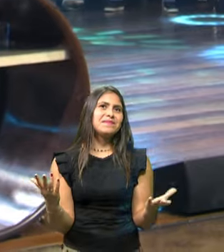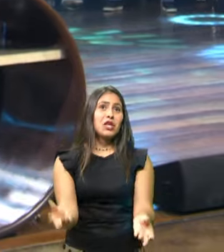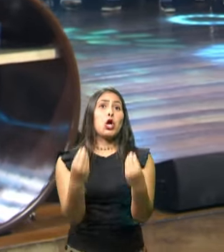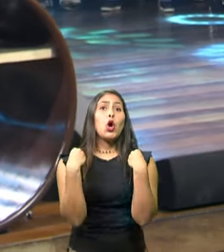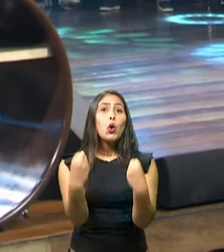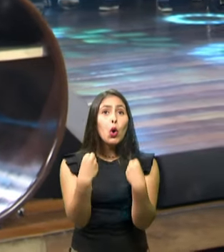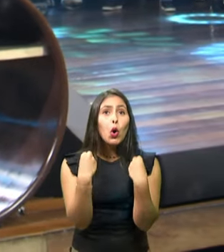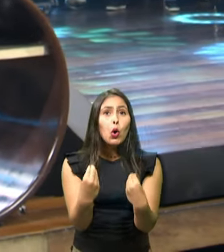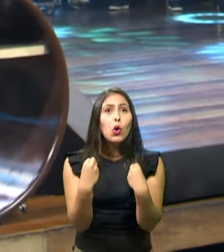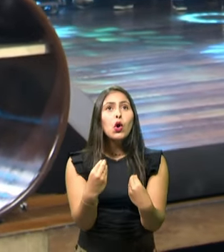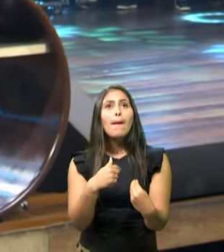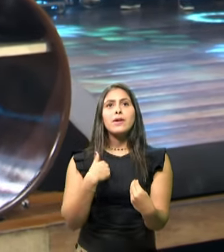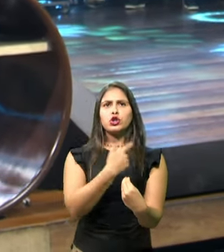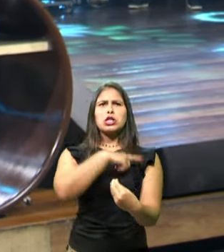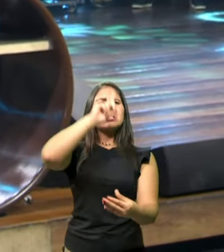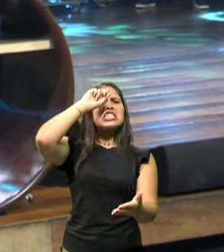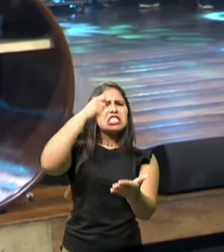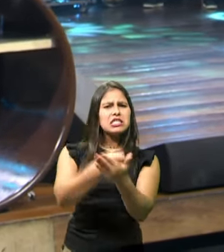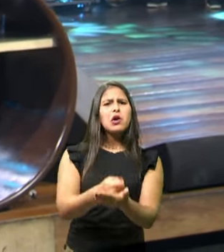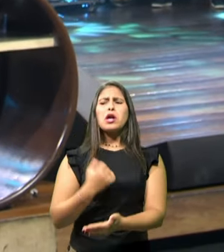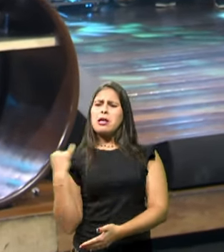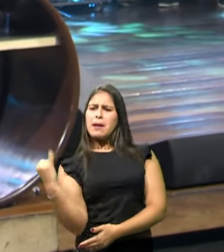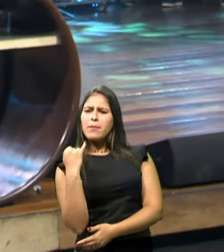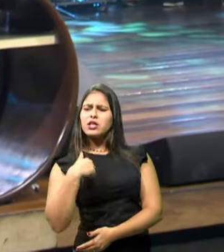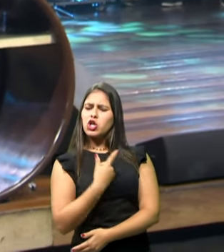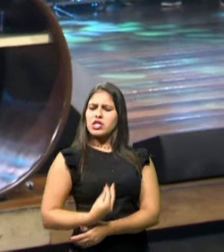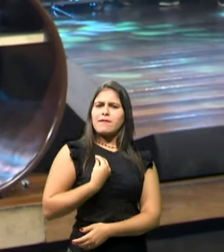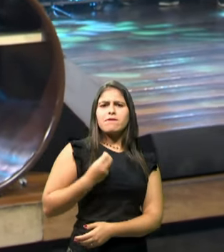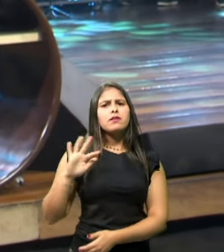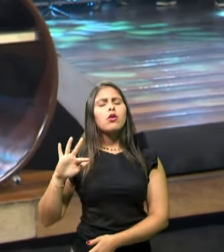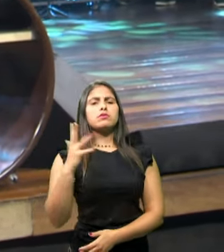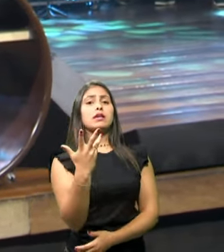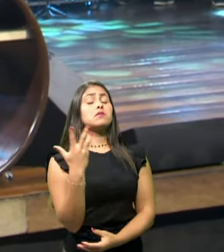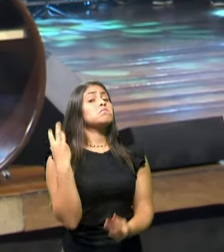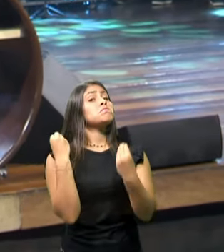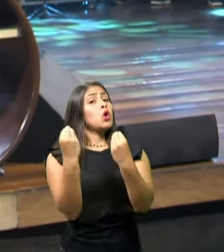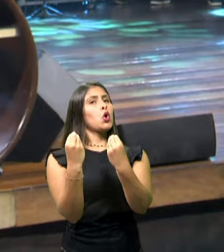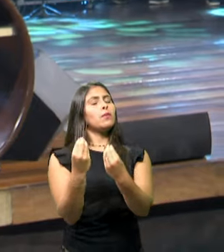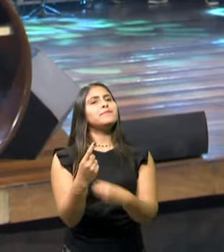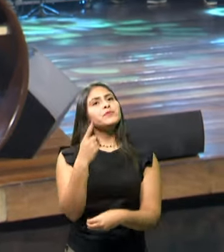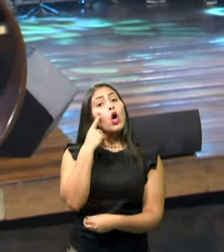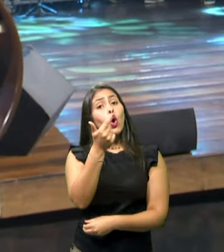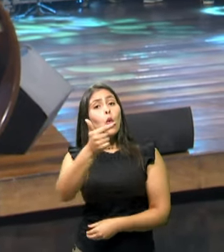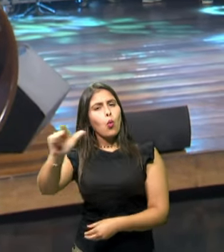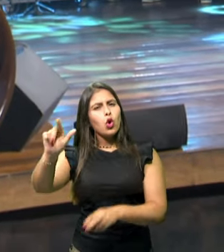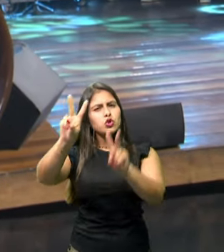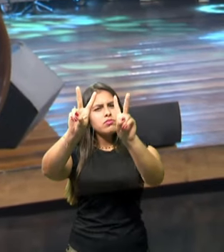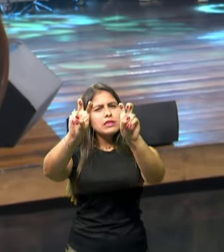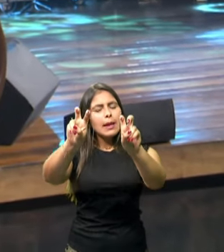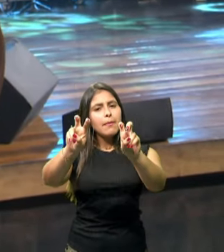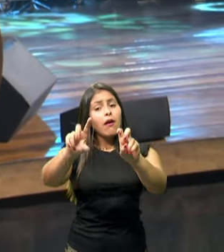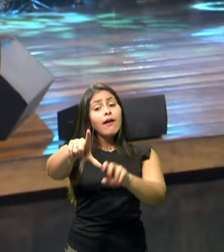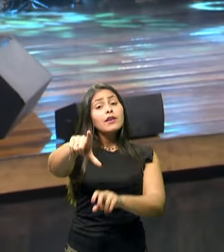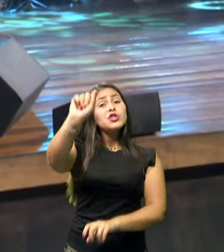se constrói decisões fundamentais da sua vida? Aí tem uma outra coisa,